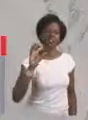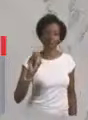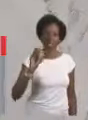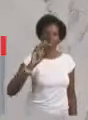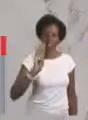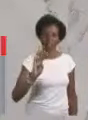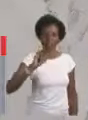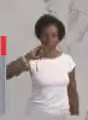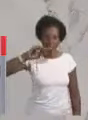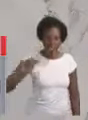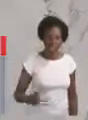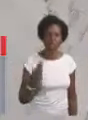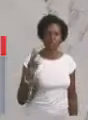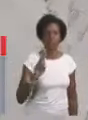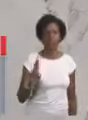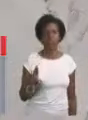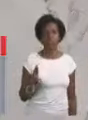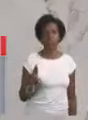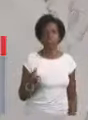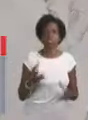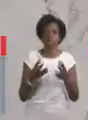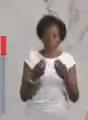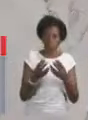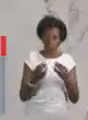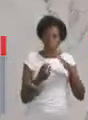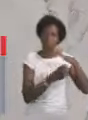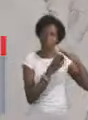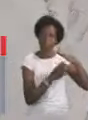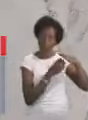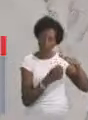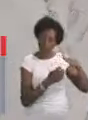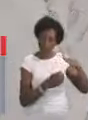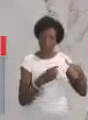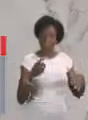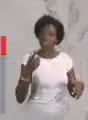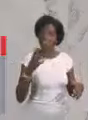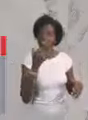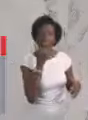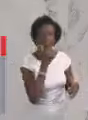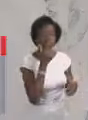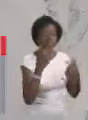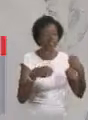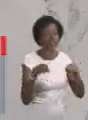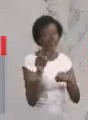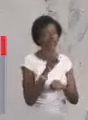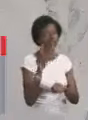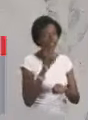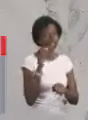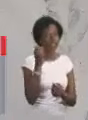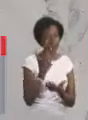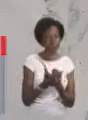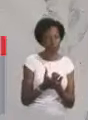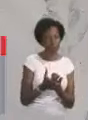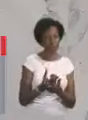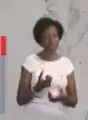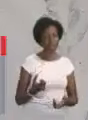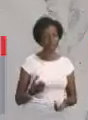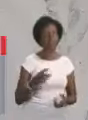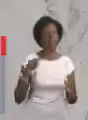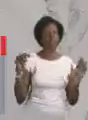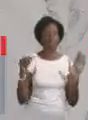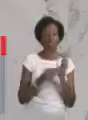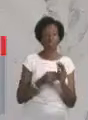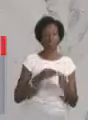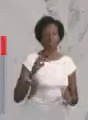milhões de reais e muita dessas empresas que além de ter isenções fiscais do estado e até o Tribunal